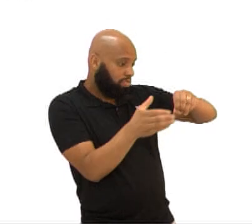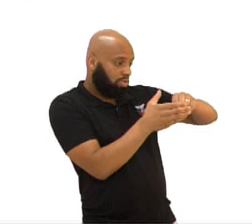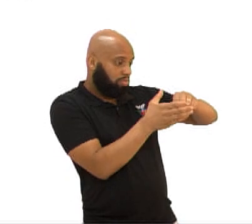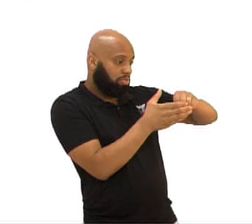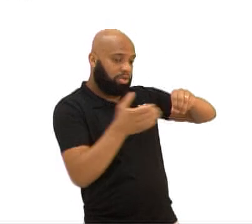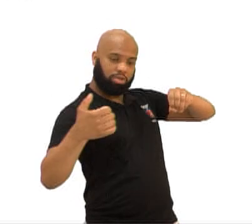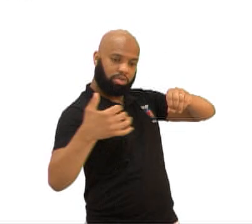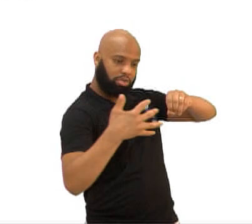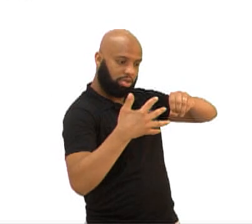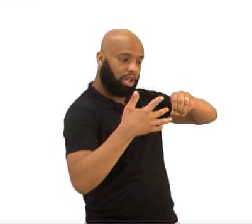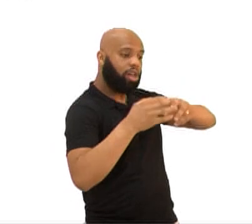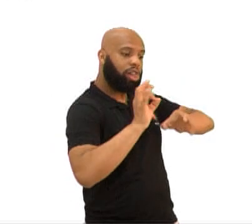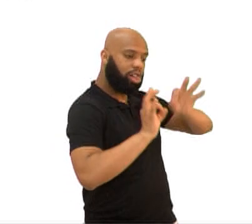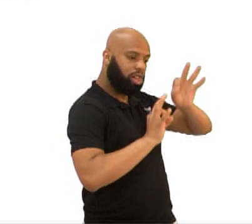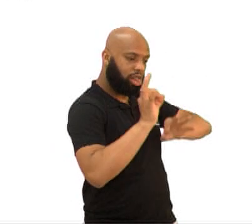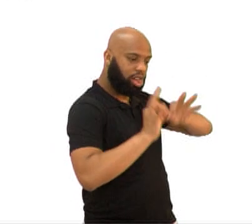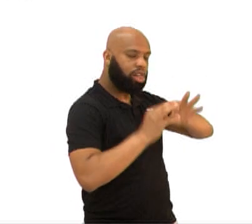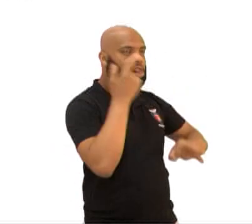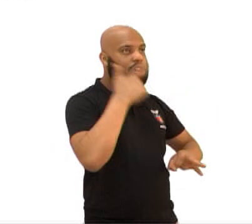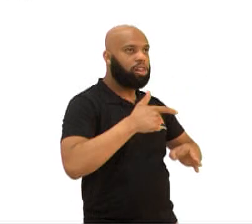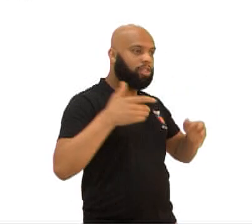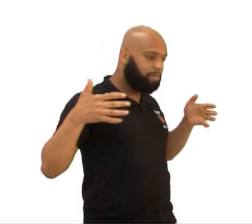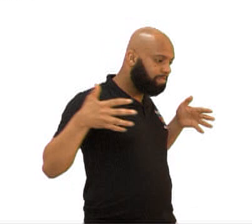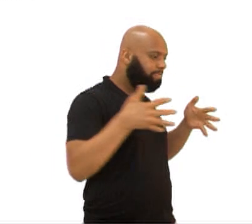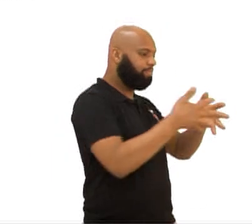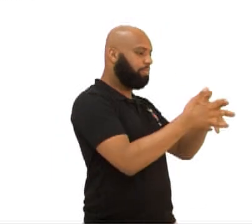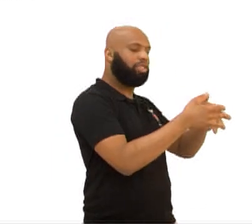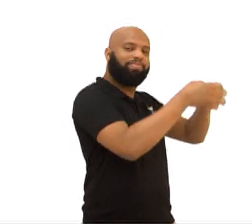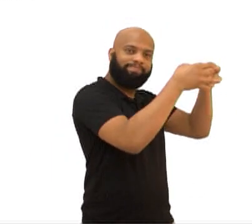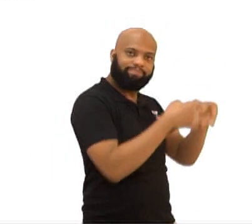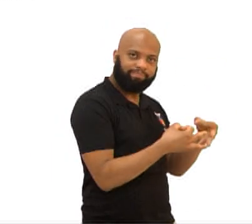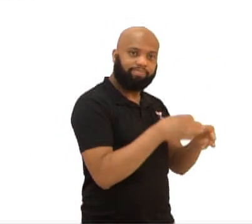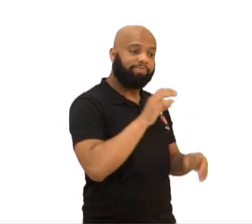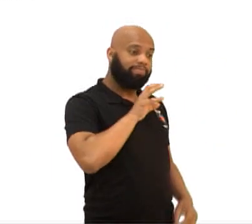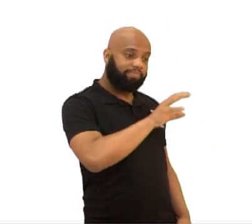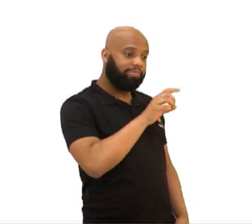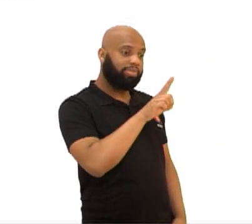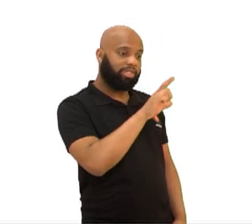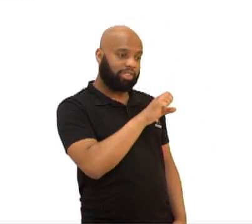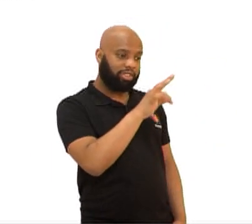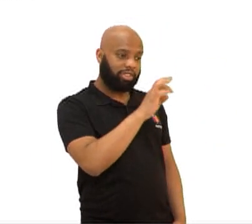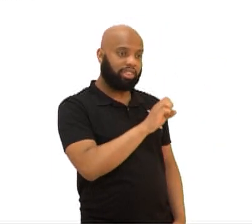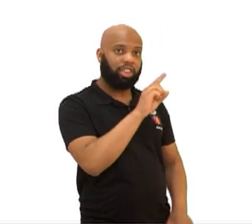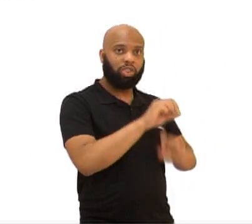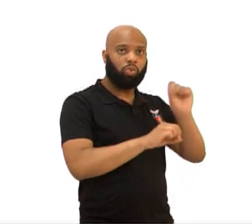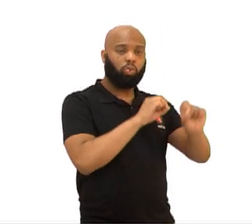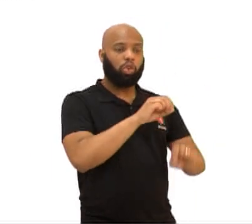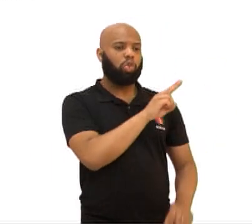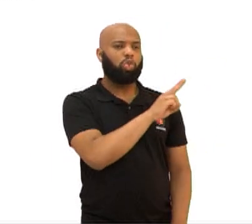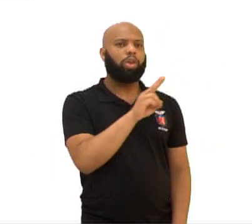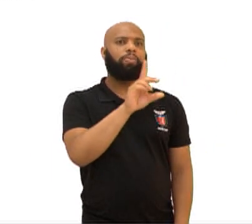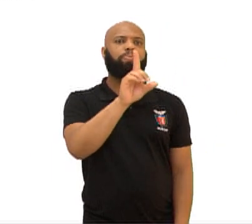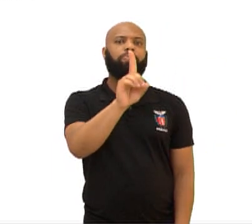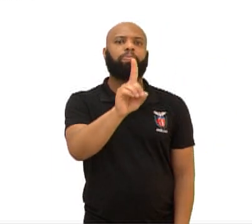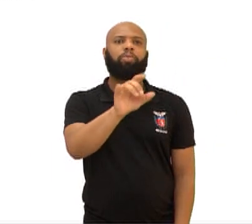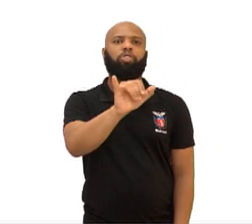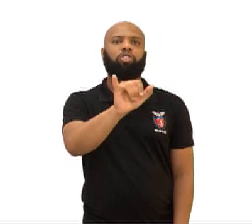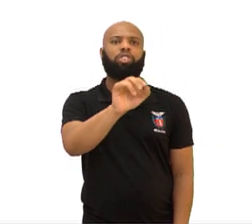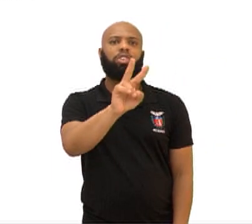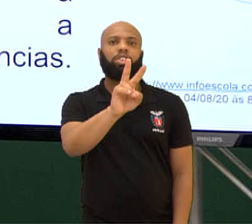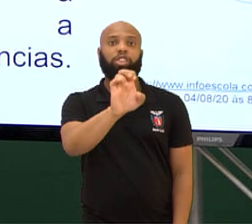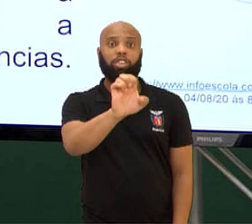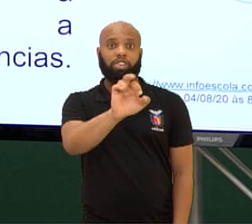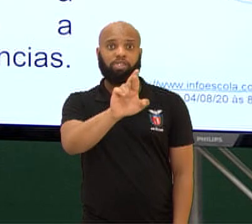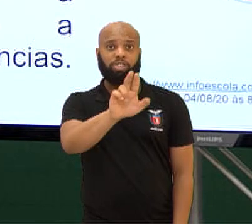exatidão, um sistema que você acaba concentrando esse conceito. Esse tipo de lente, ela é chamada de divergente, que ela vai ajudar, então,